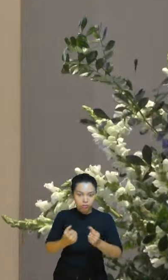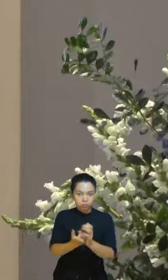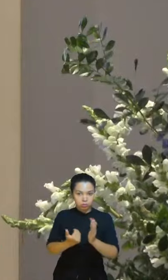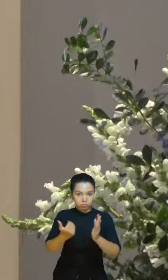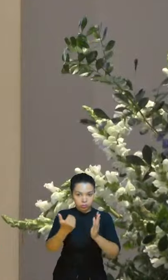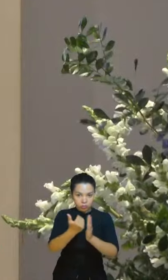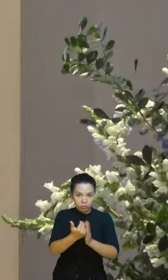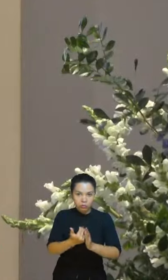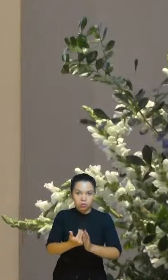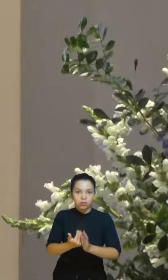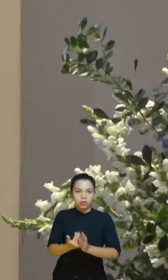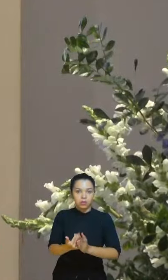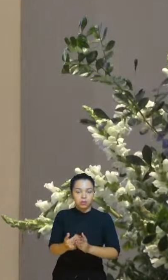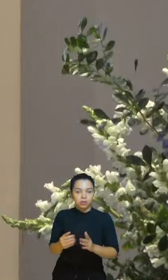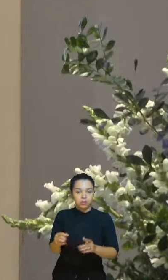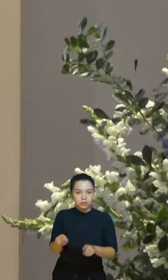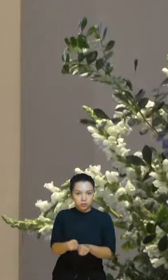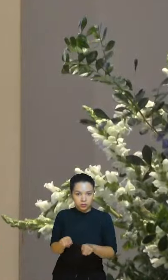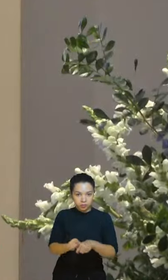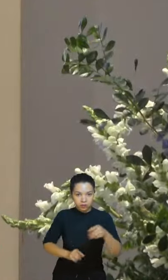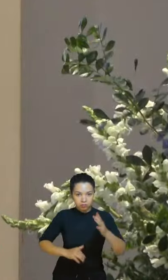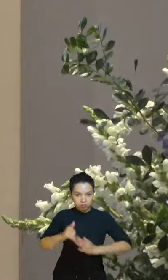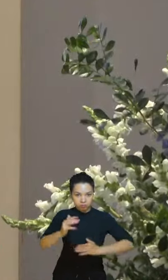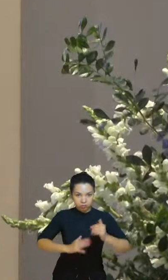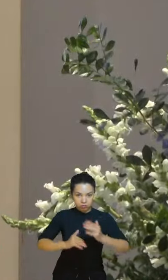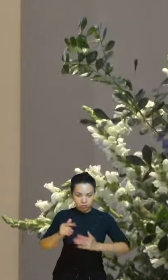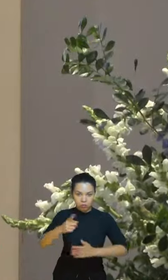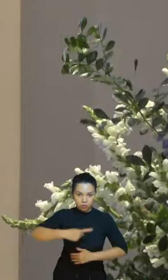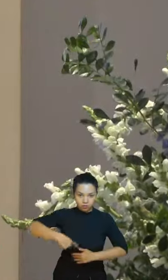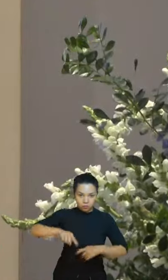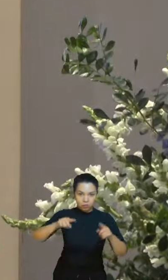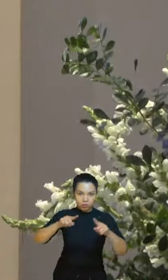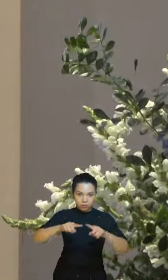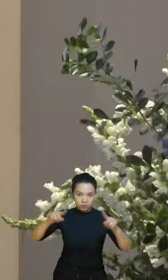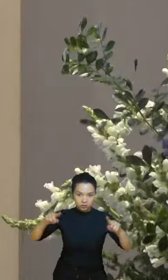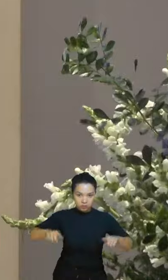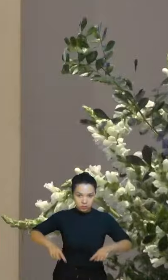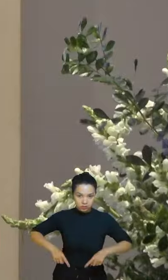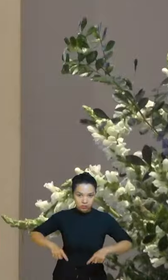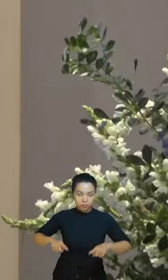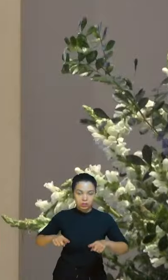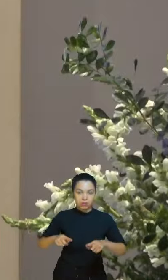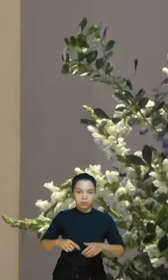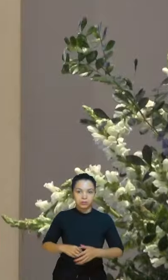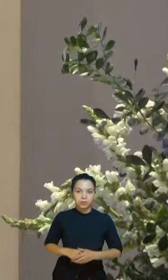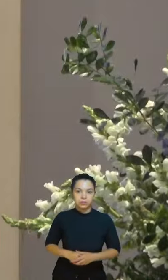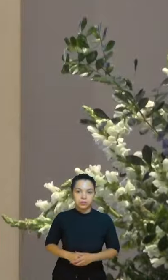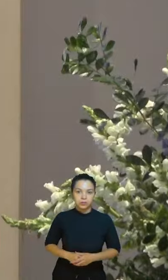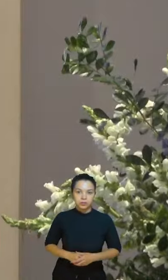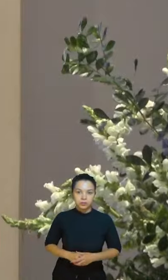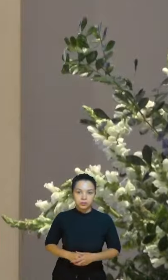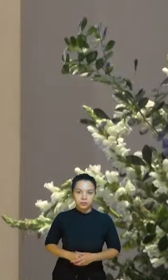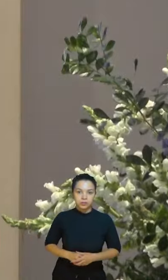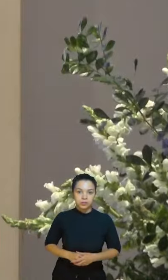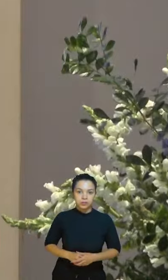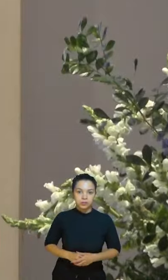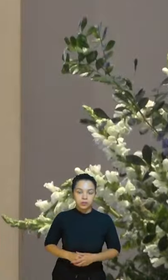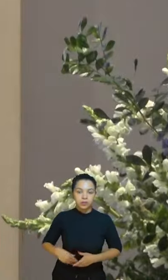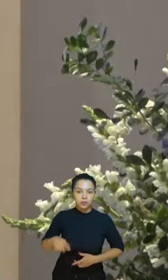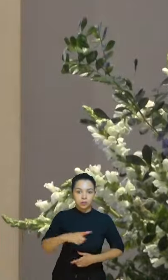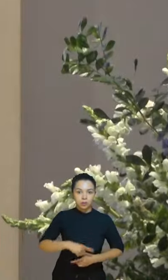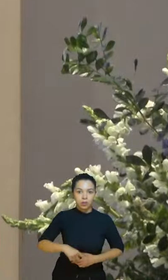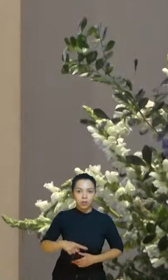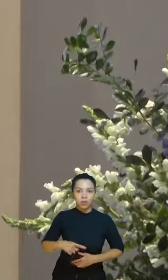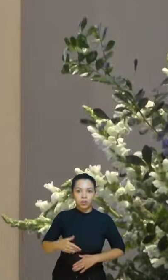empenho e graças à capacidade dos nossos servidores E dos nossos magistrados temos um acervo hoje em Santa